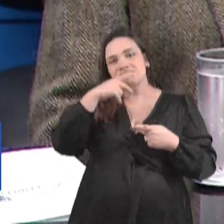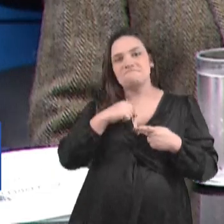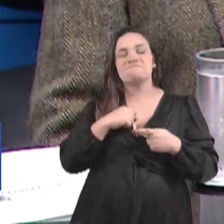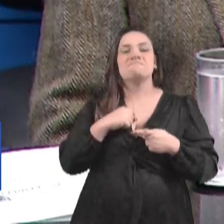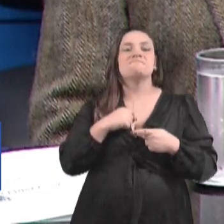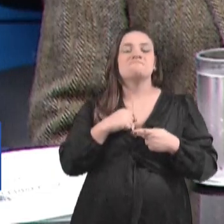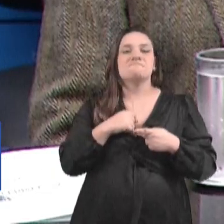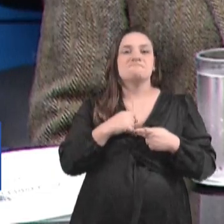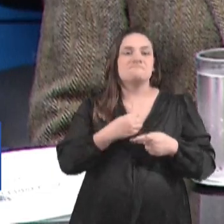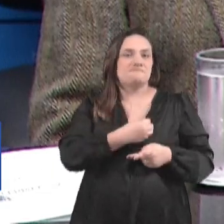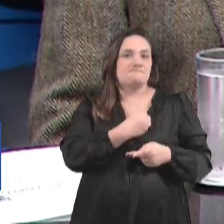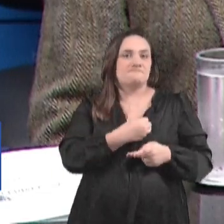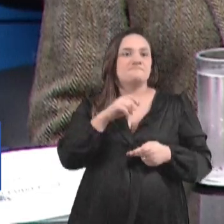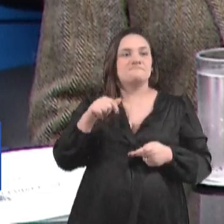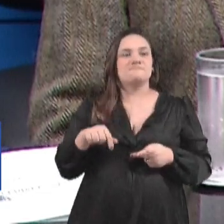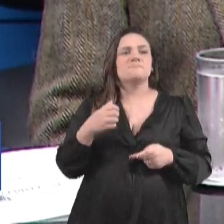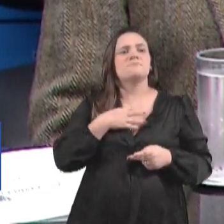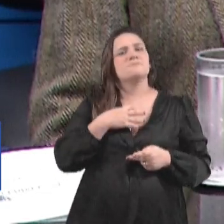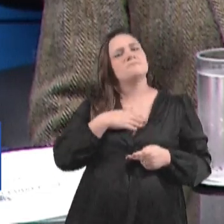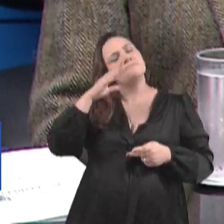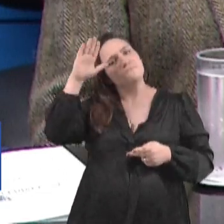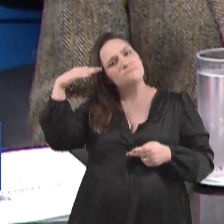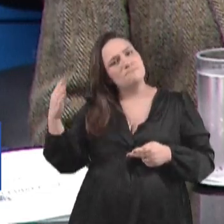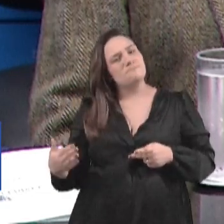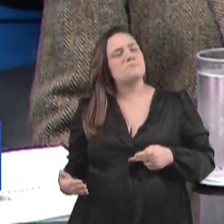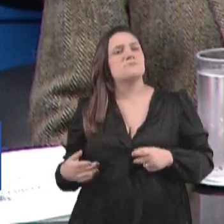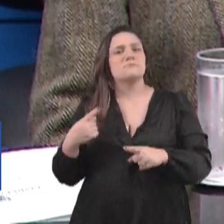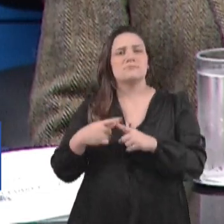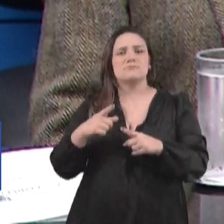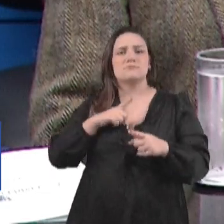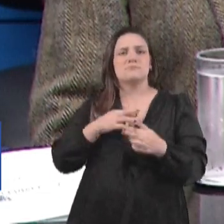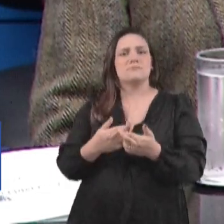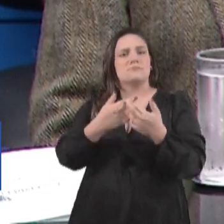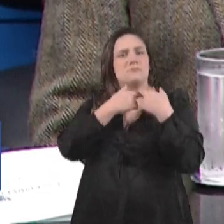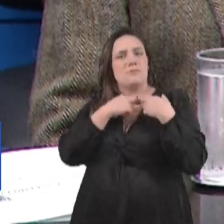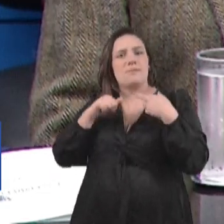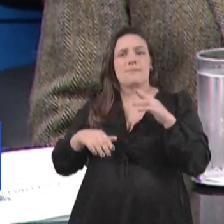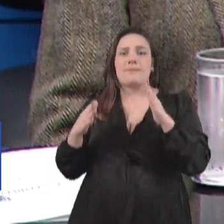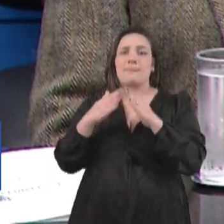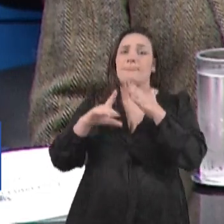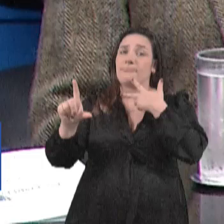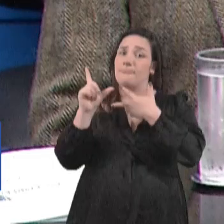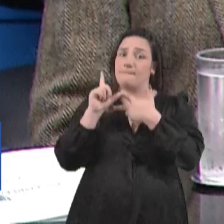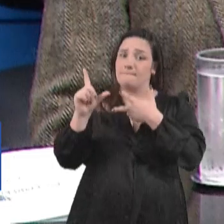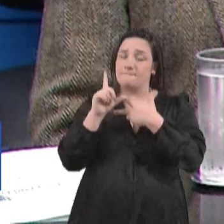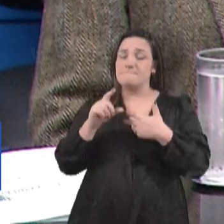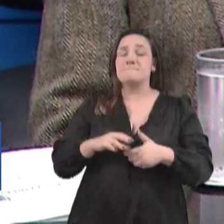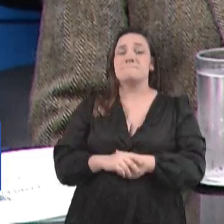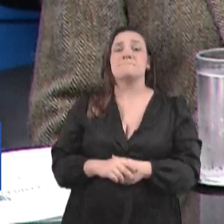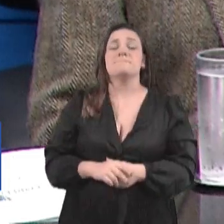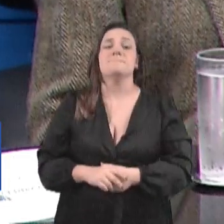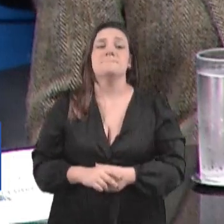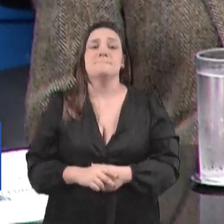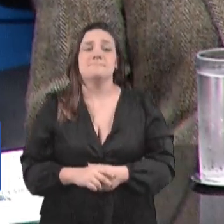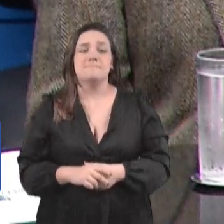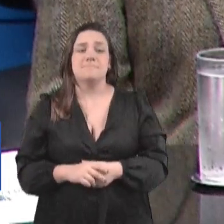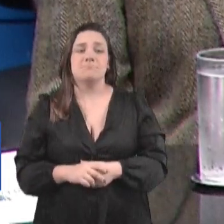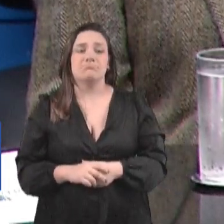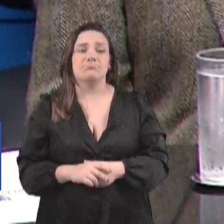evento. É com profunda honra e elevada responsabilidade que esta Casa Legislativa, por meu